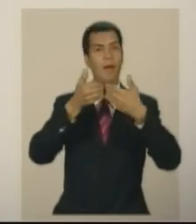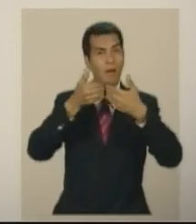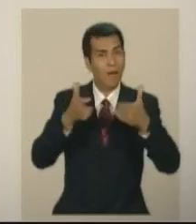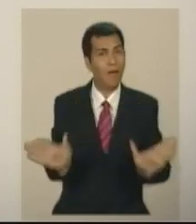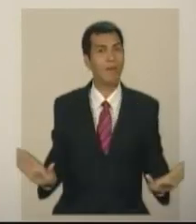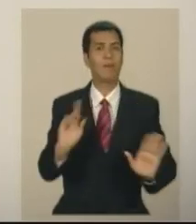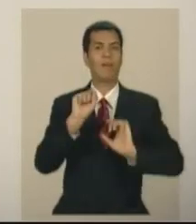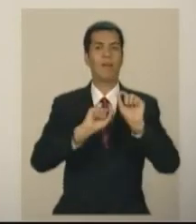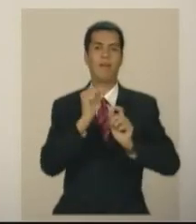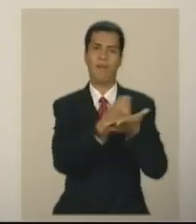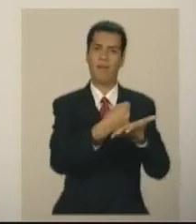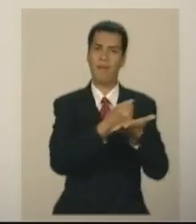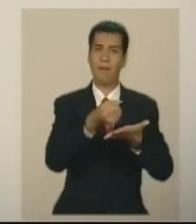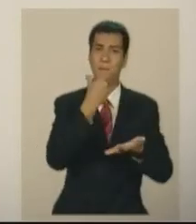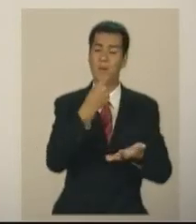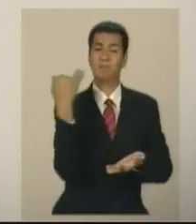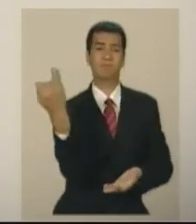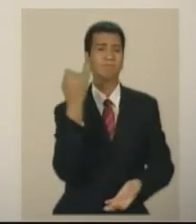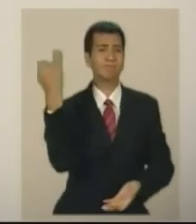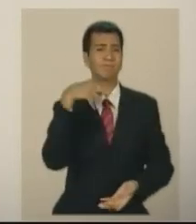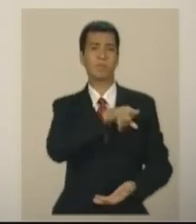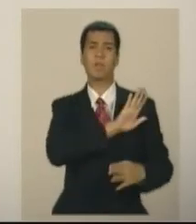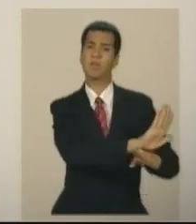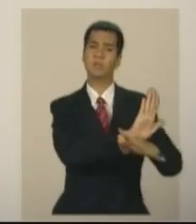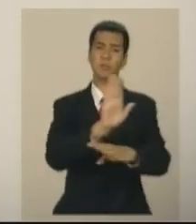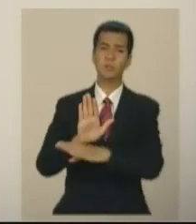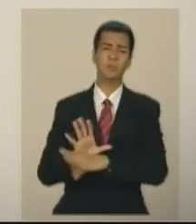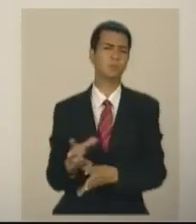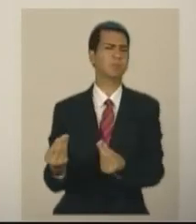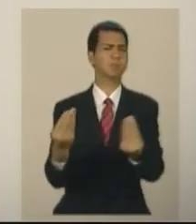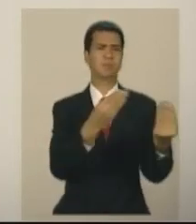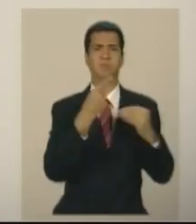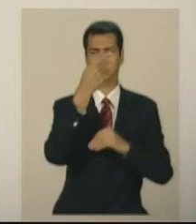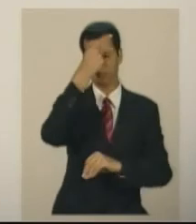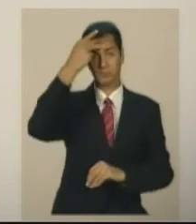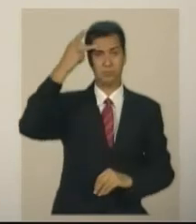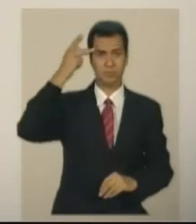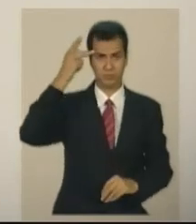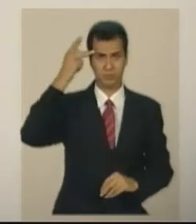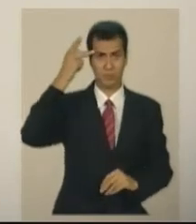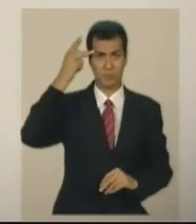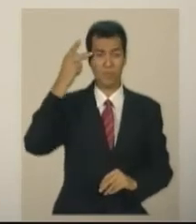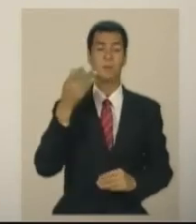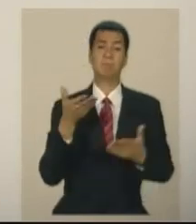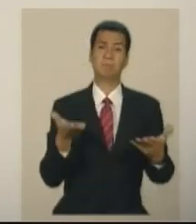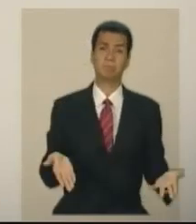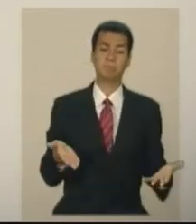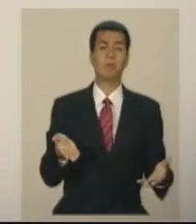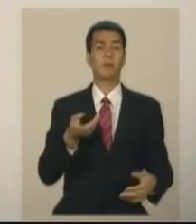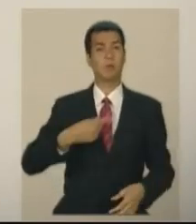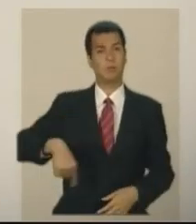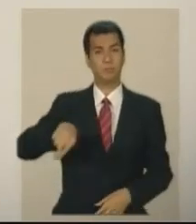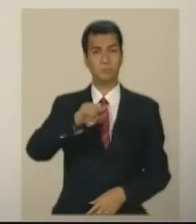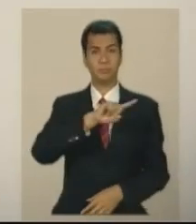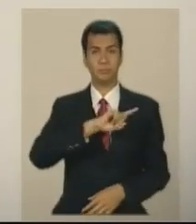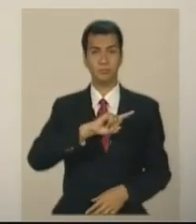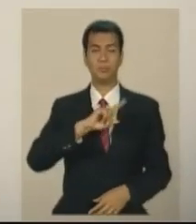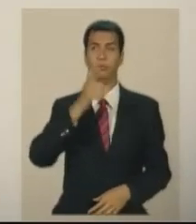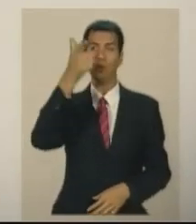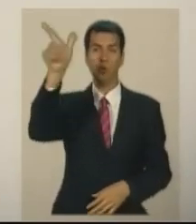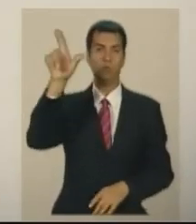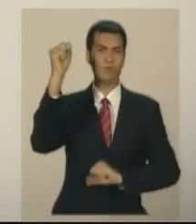asseguram a vida de milhões e milhões de pessoas no mundo inteiro a partir do momento em que